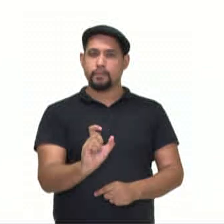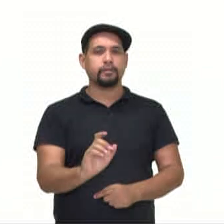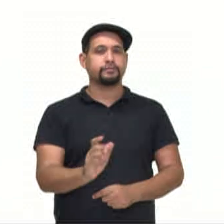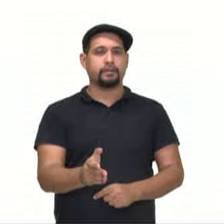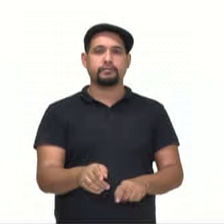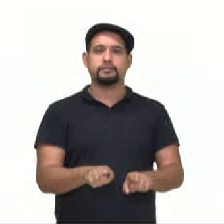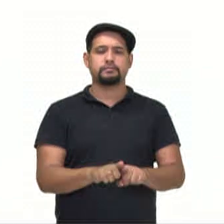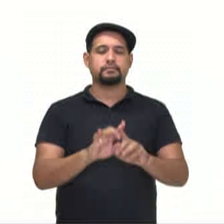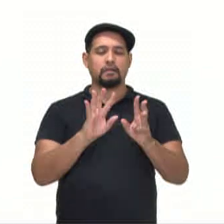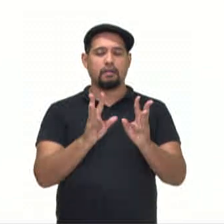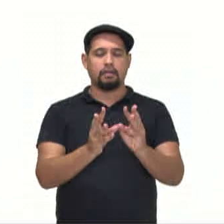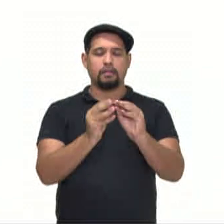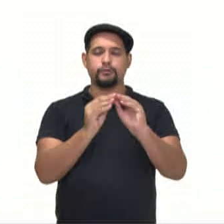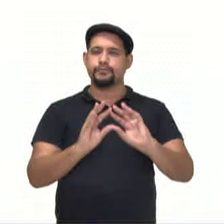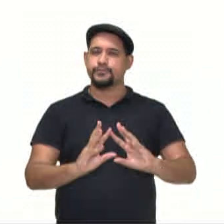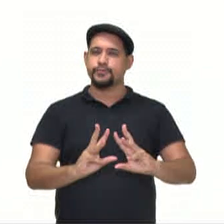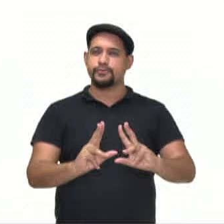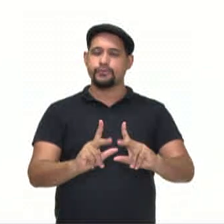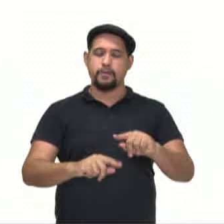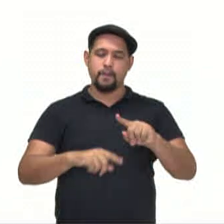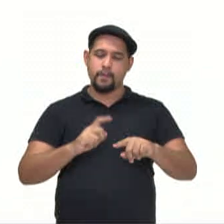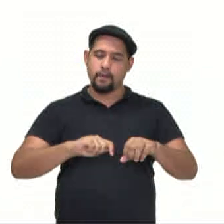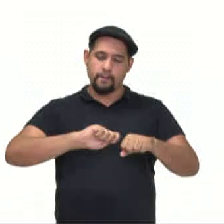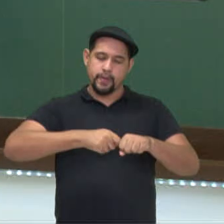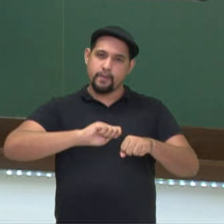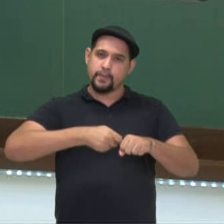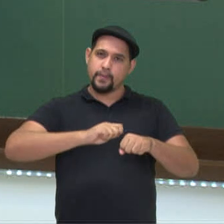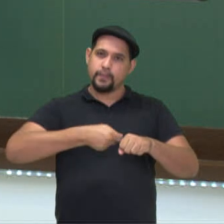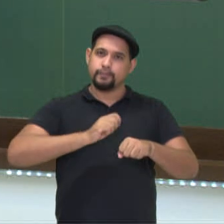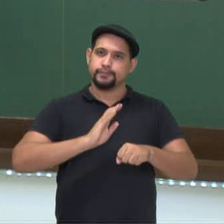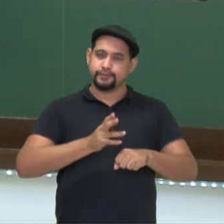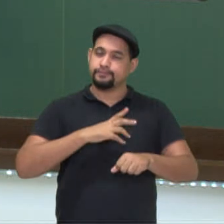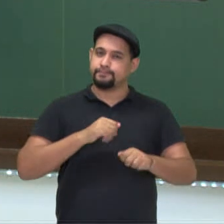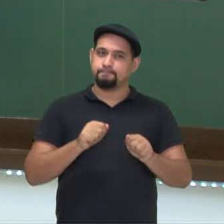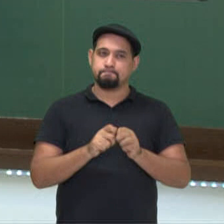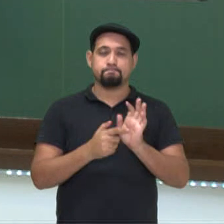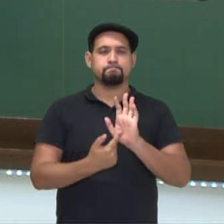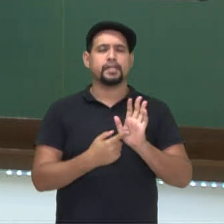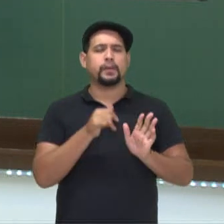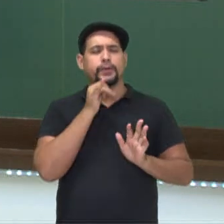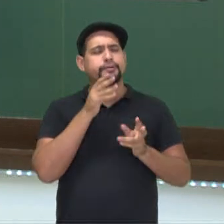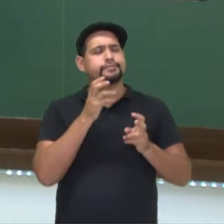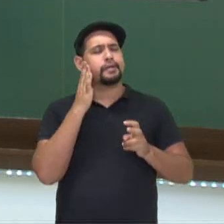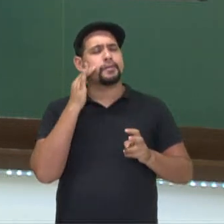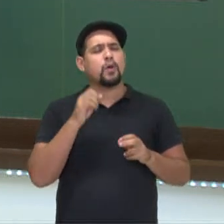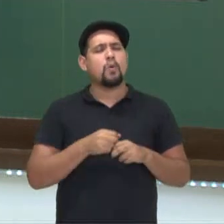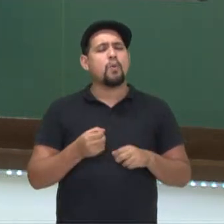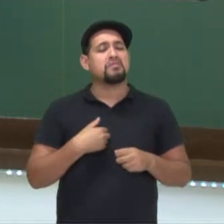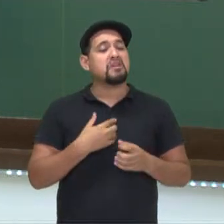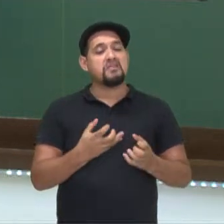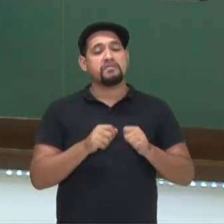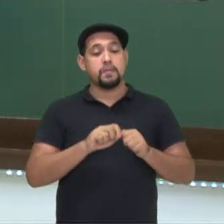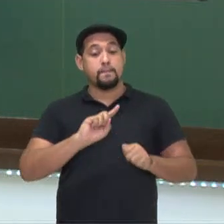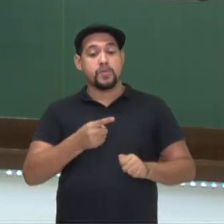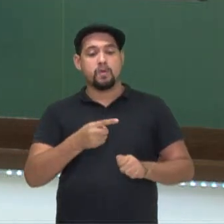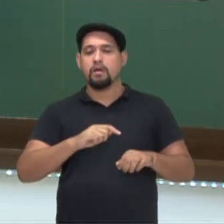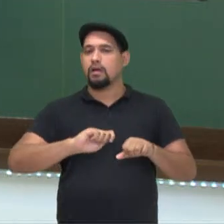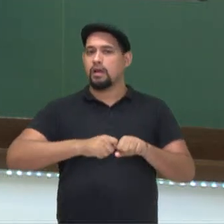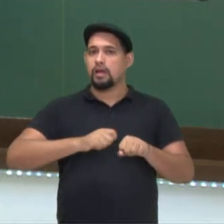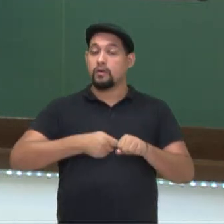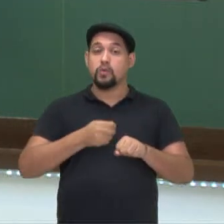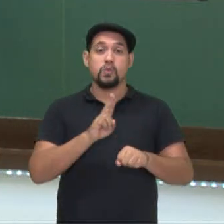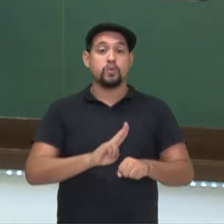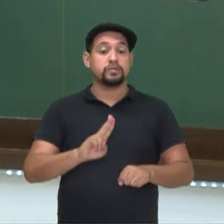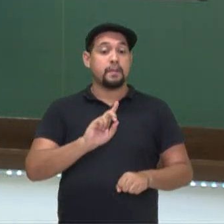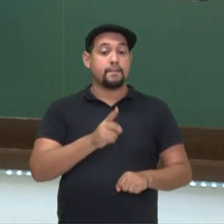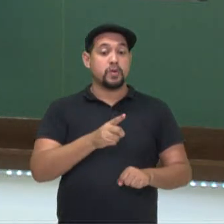fórmula que resume toda essa história da produção do parafuso. Certo? Então, se eu quiser saber, eu quero produzir 1.000 parafusos, é só colocar o 1.000